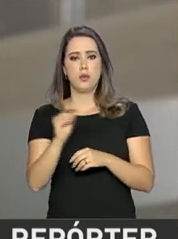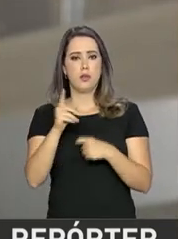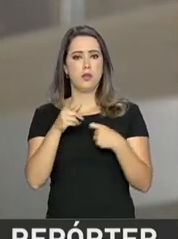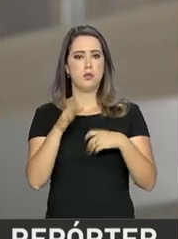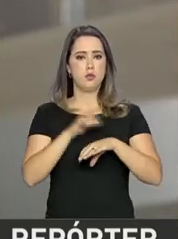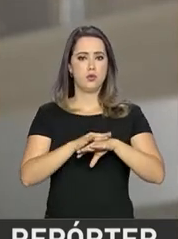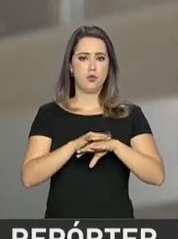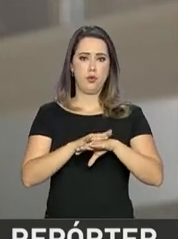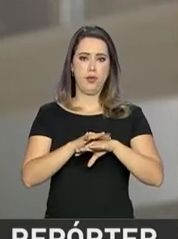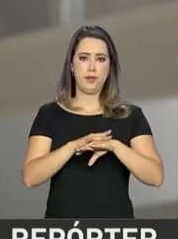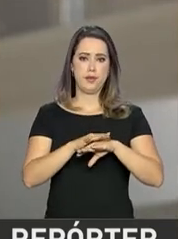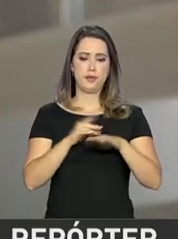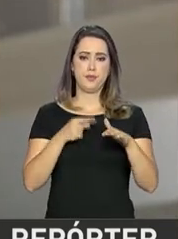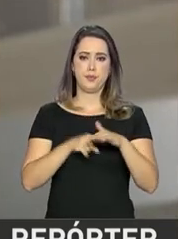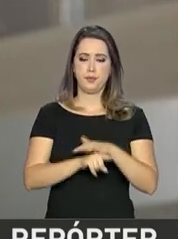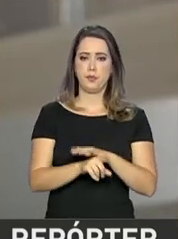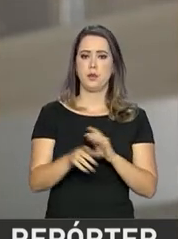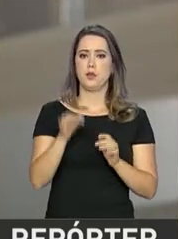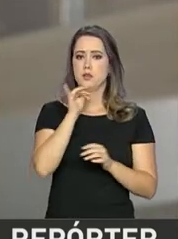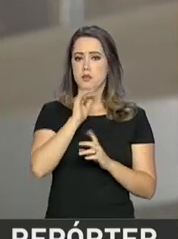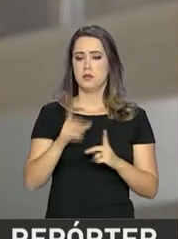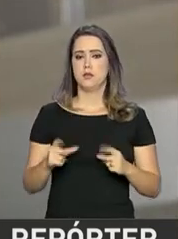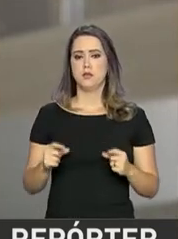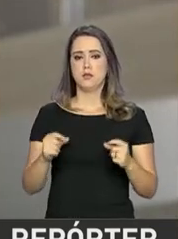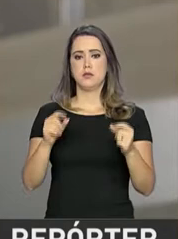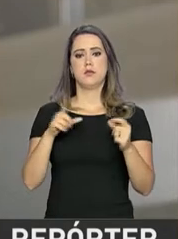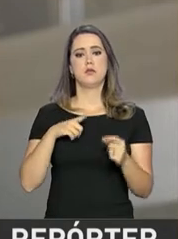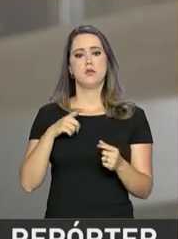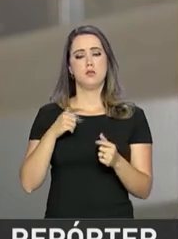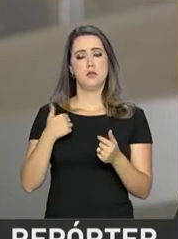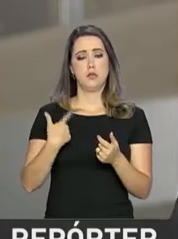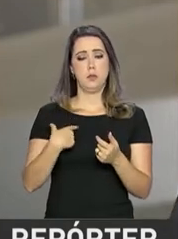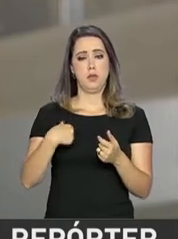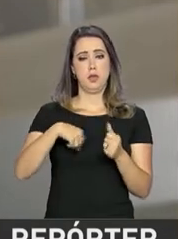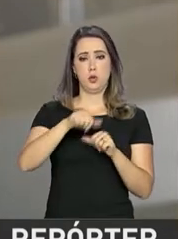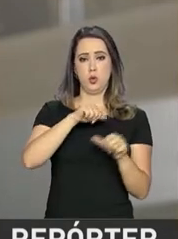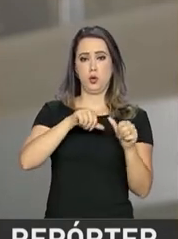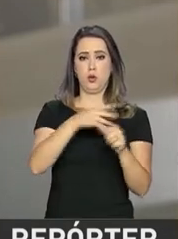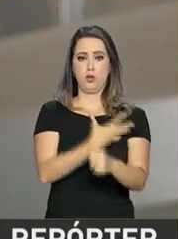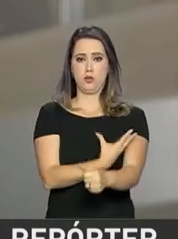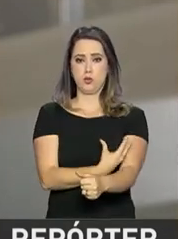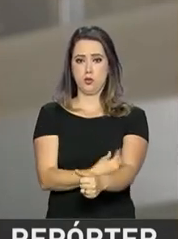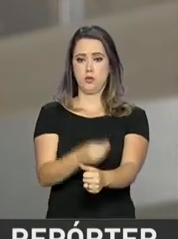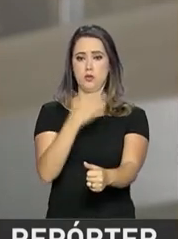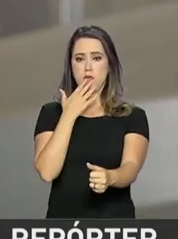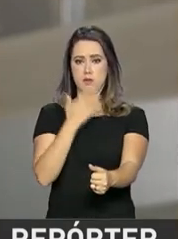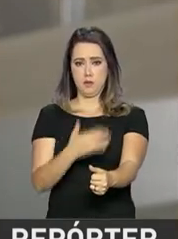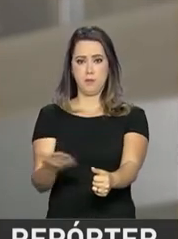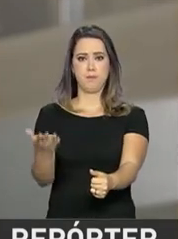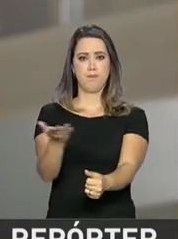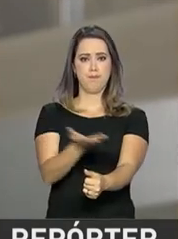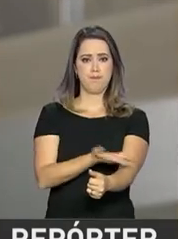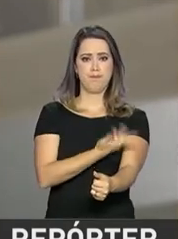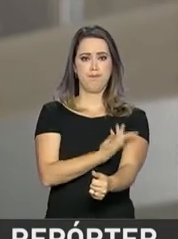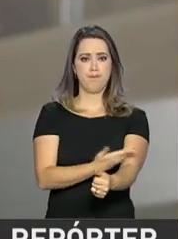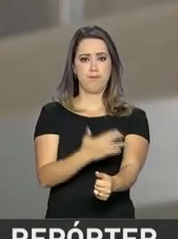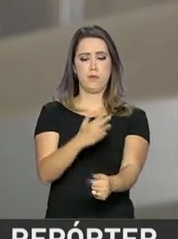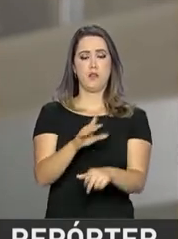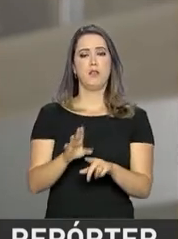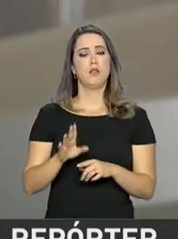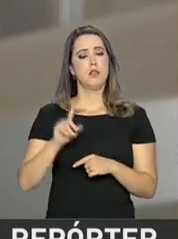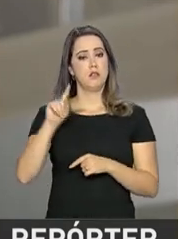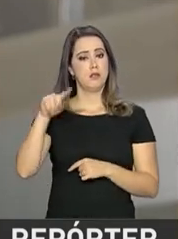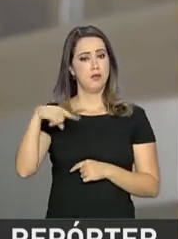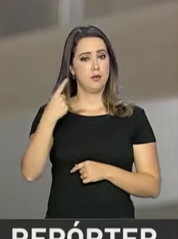tratamentos contra o câncer por exemplo a hemodiálise como você falou roberto essas medidas passam a valer a partir de 180